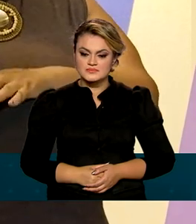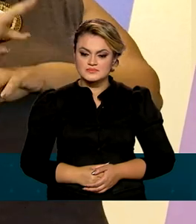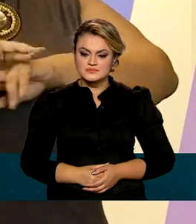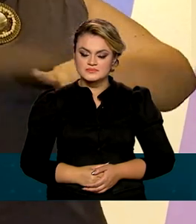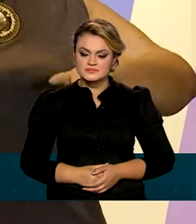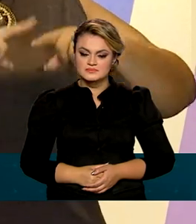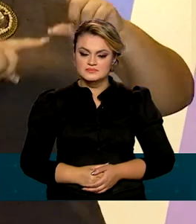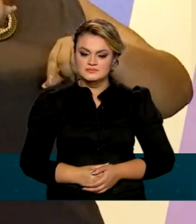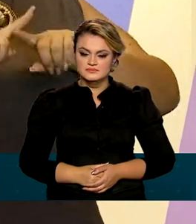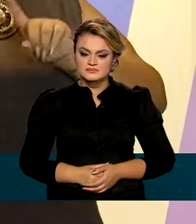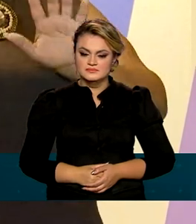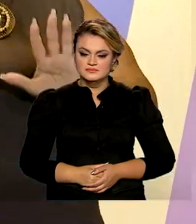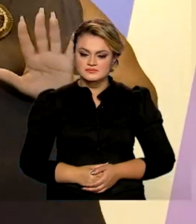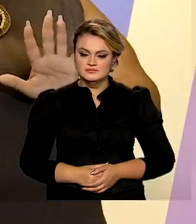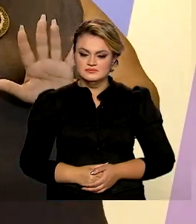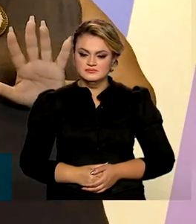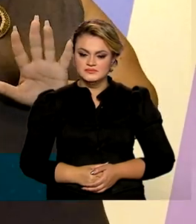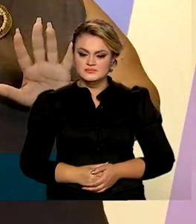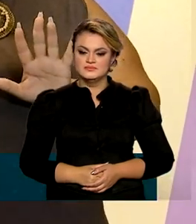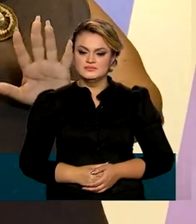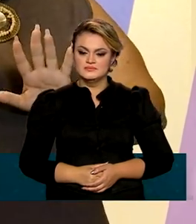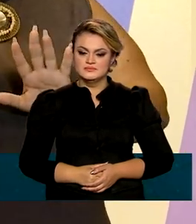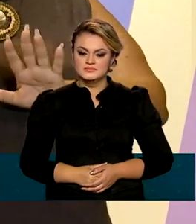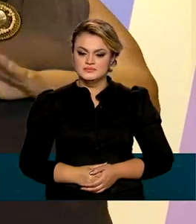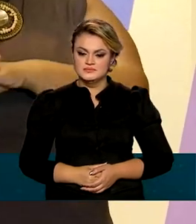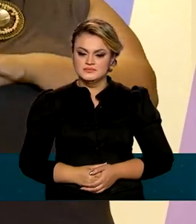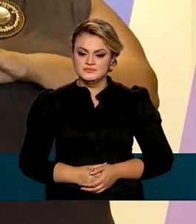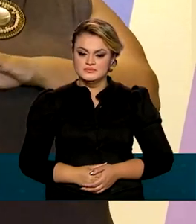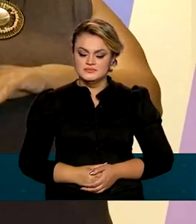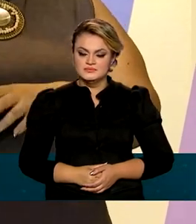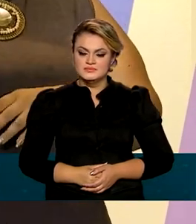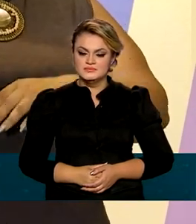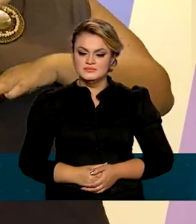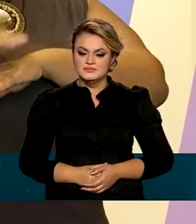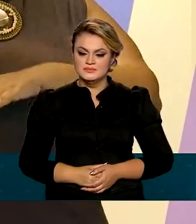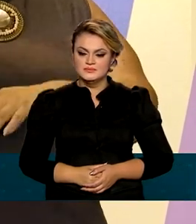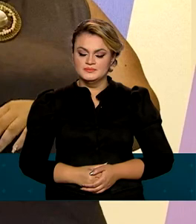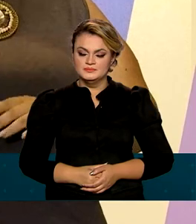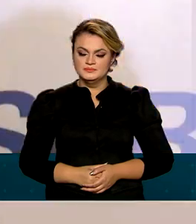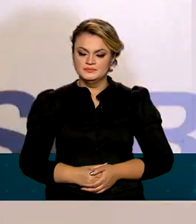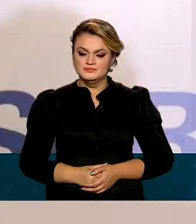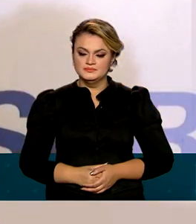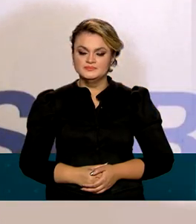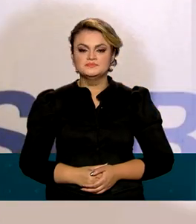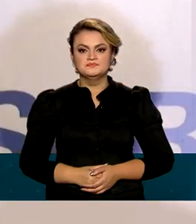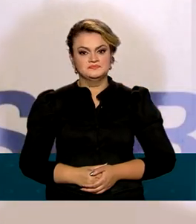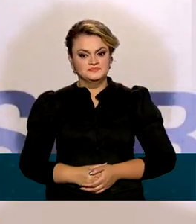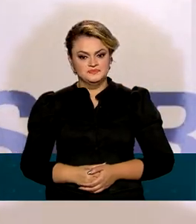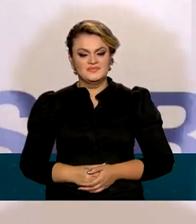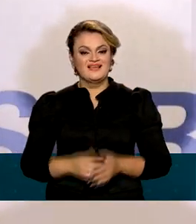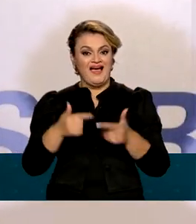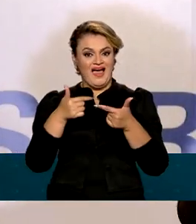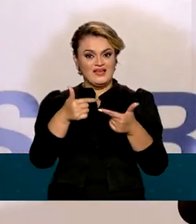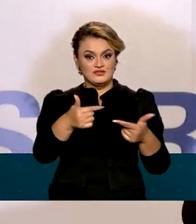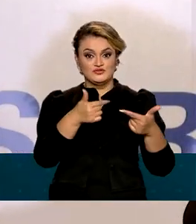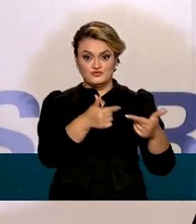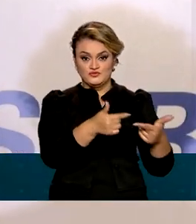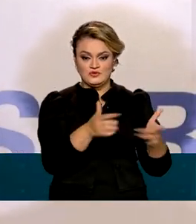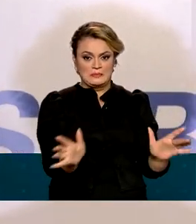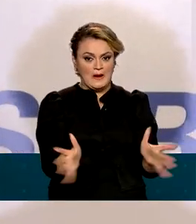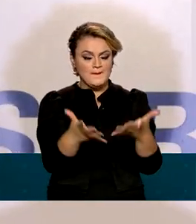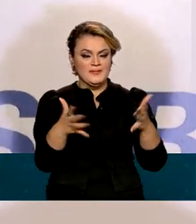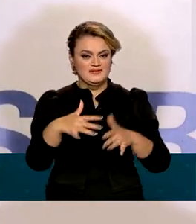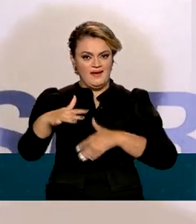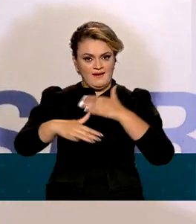lácteos, nós temos tudo para ser o maior exportador de lácteos do mundo e nós vamos alcançar com um trabalho sério. Dentre as ações para impulsionar